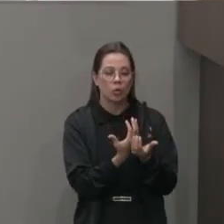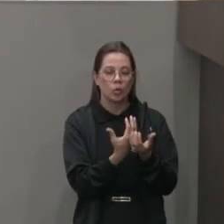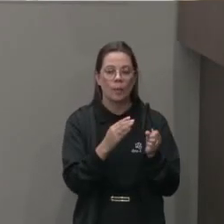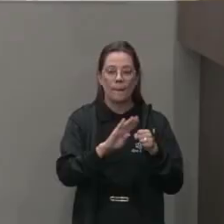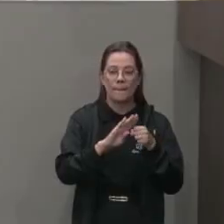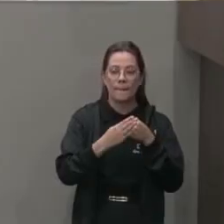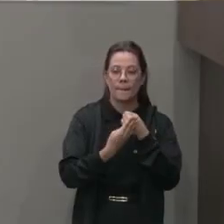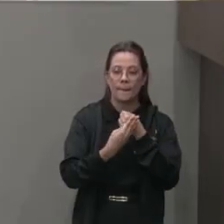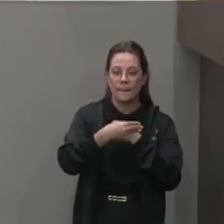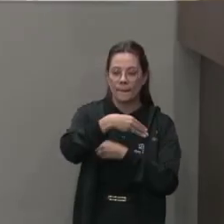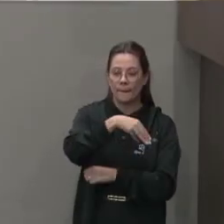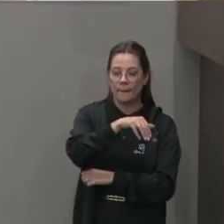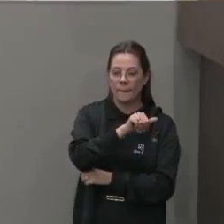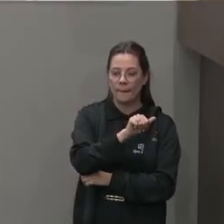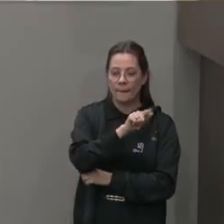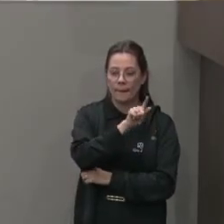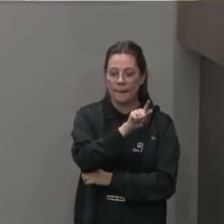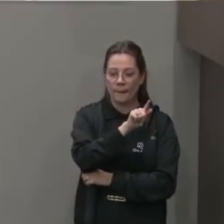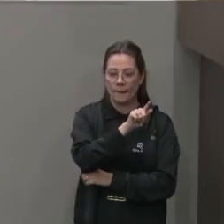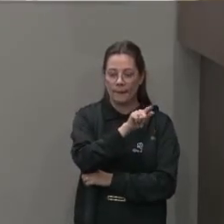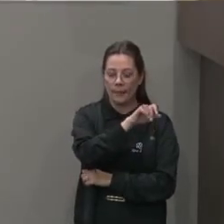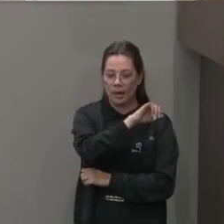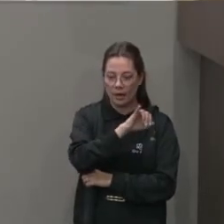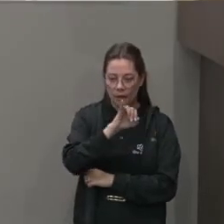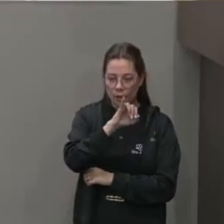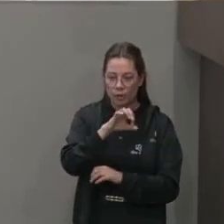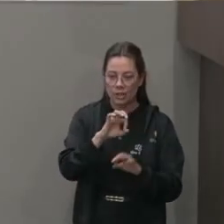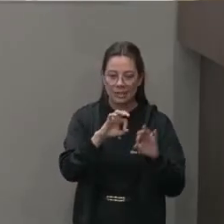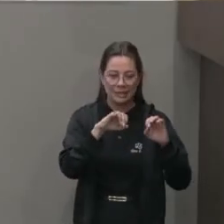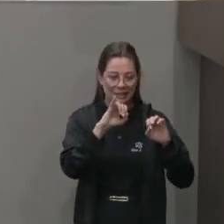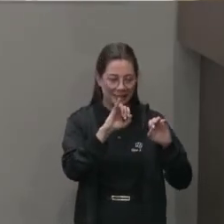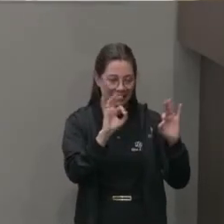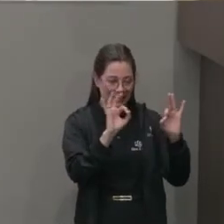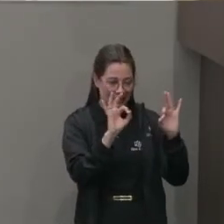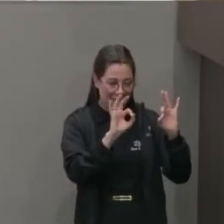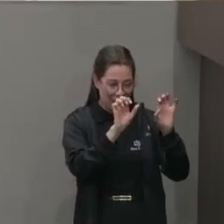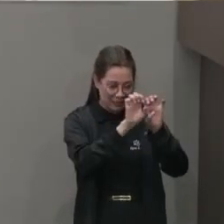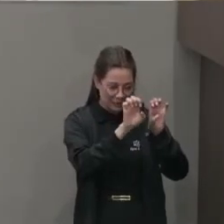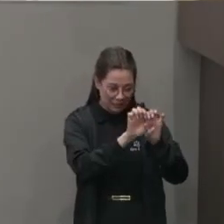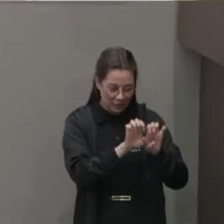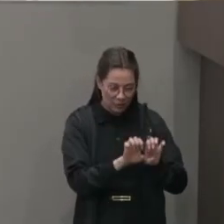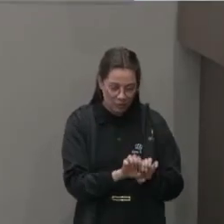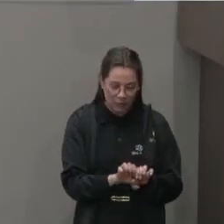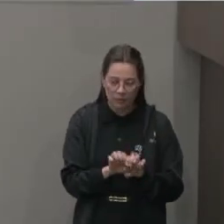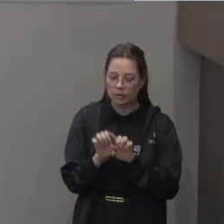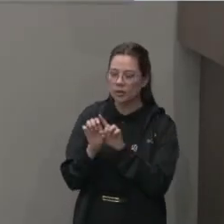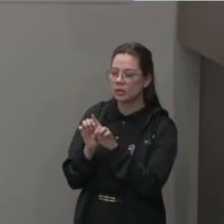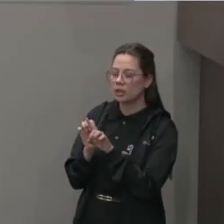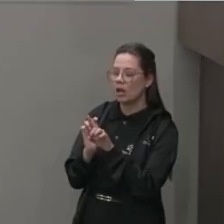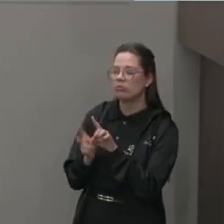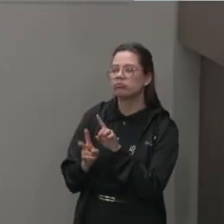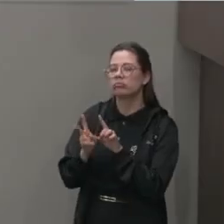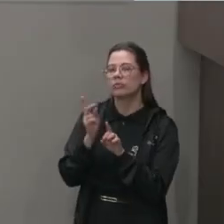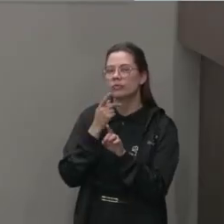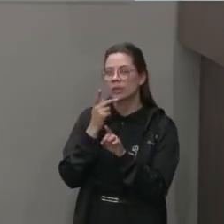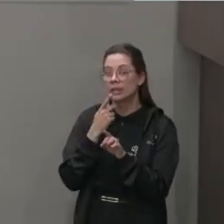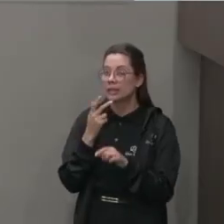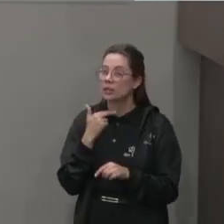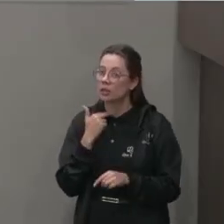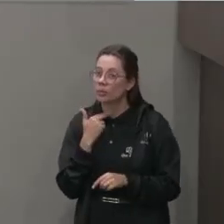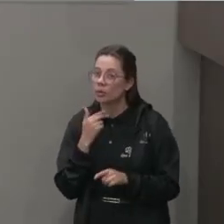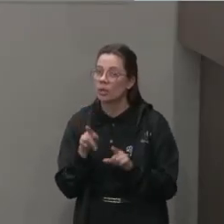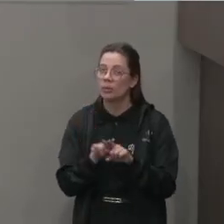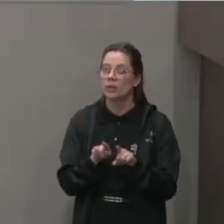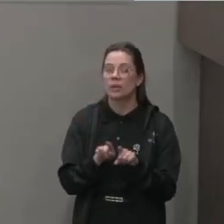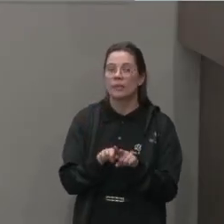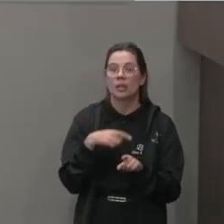um empreendimento deste tamanho sem estrutura alguma. Obrigado, também correr o risco, né? Correr o